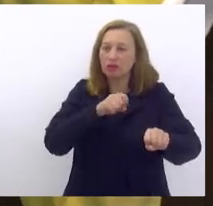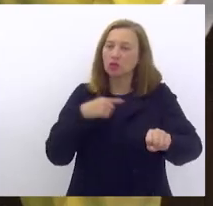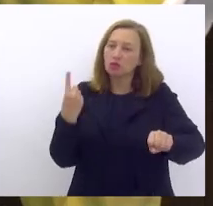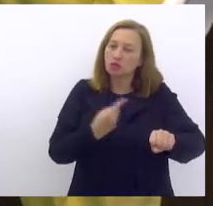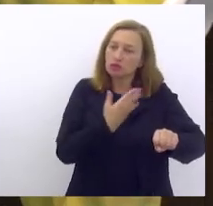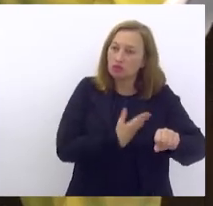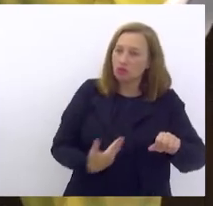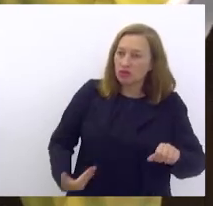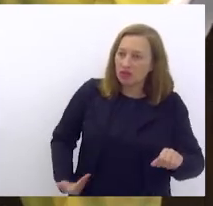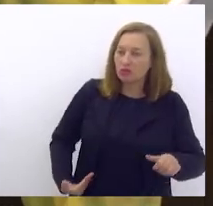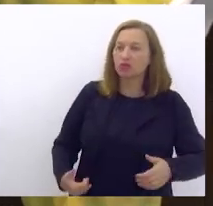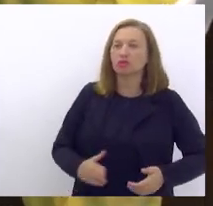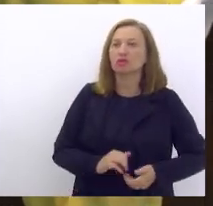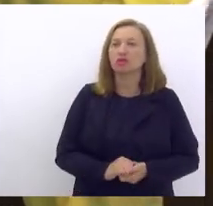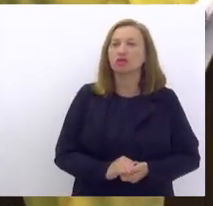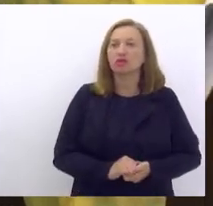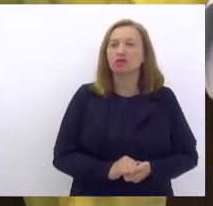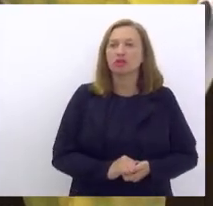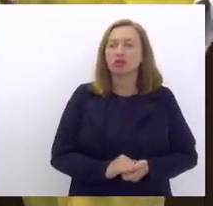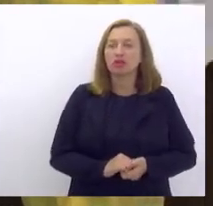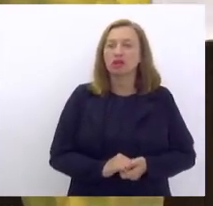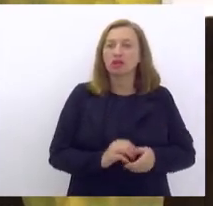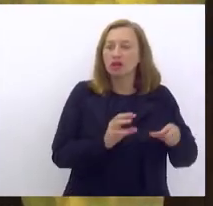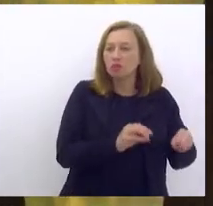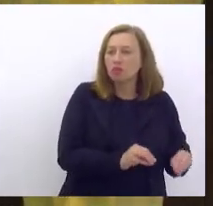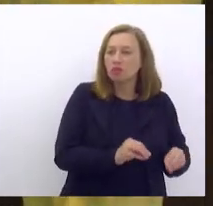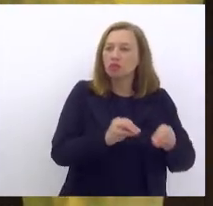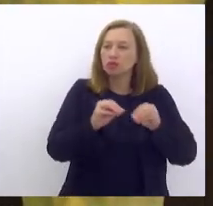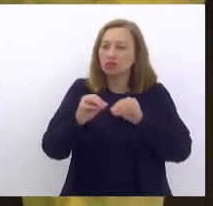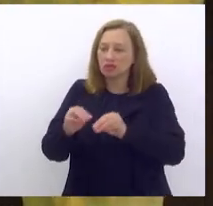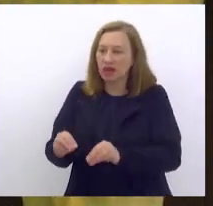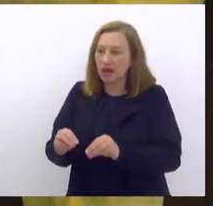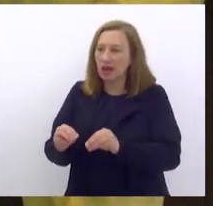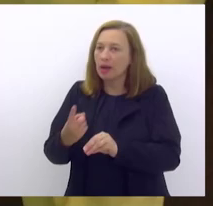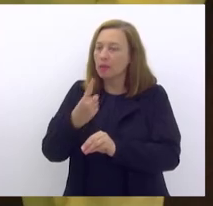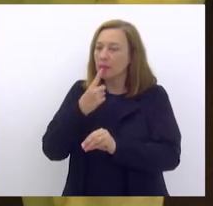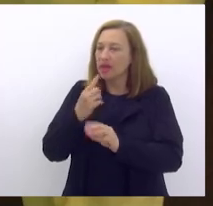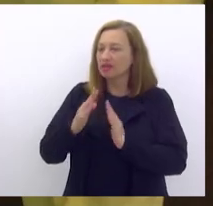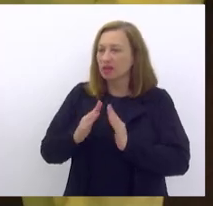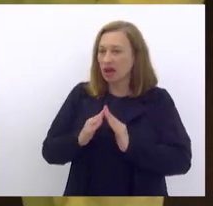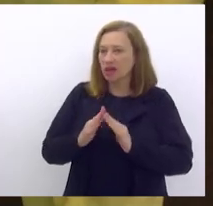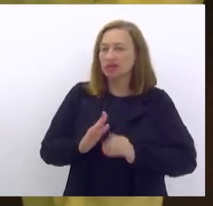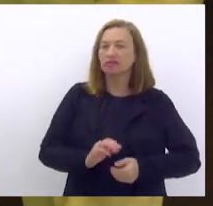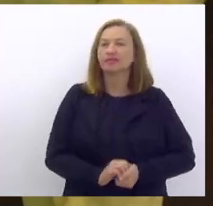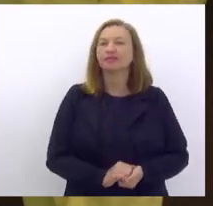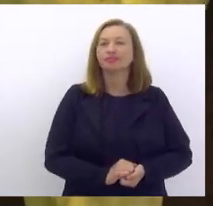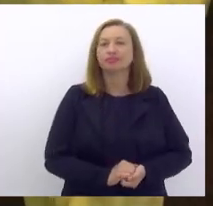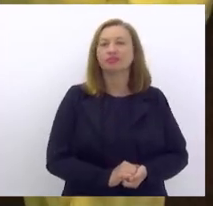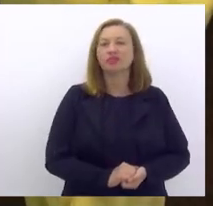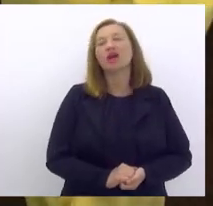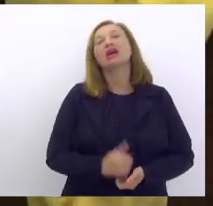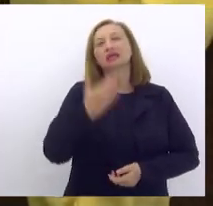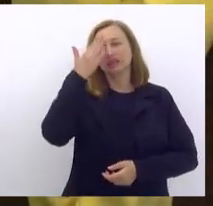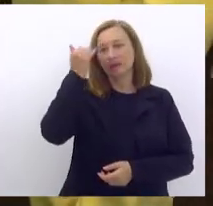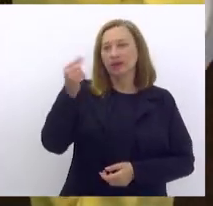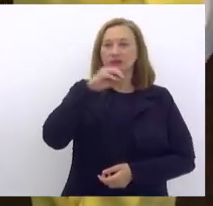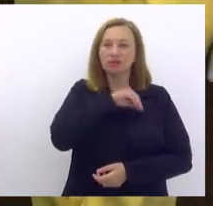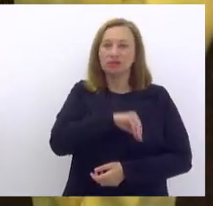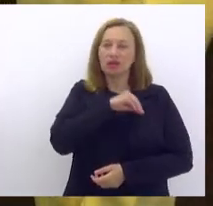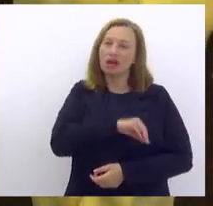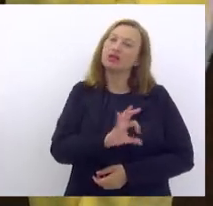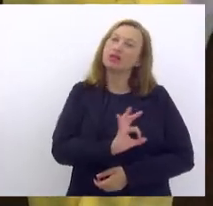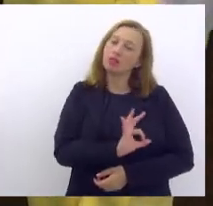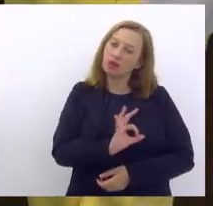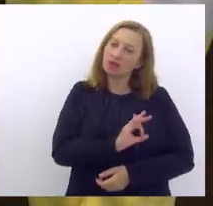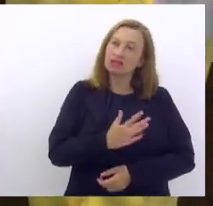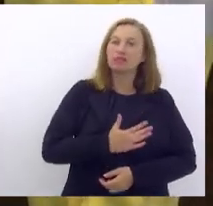governador Cláudio Castro iria remanejá-los para os seus lugares mais próximos. Sabemos que o salário da Polícia Militar,